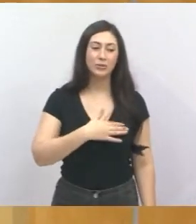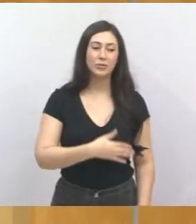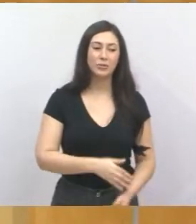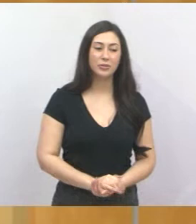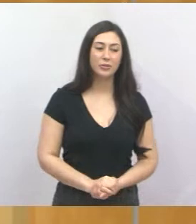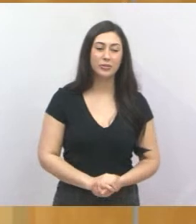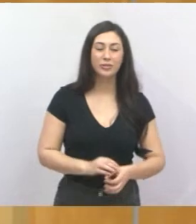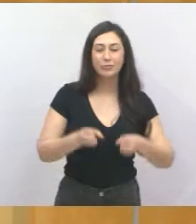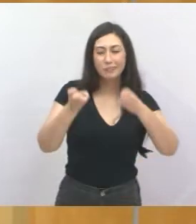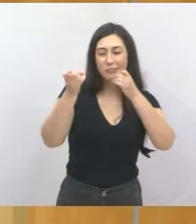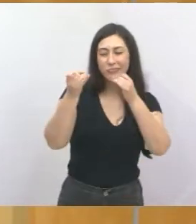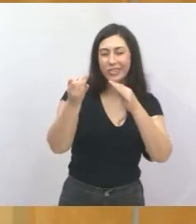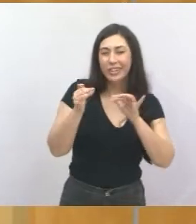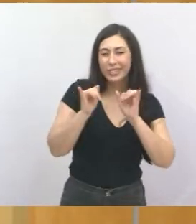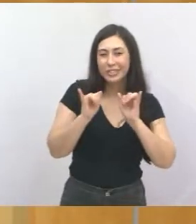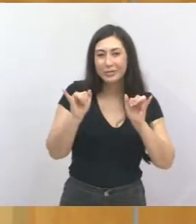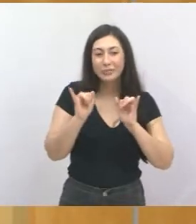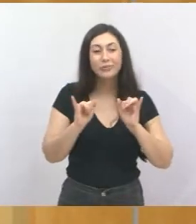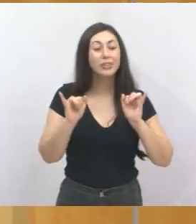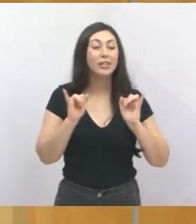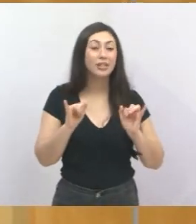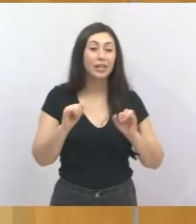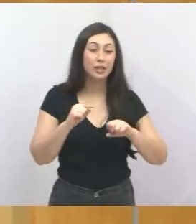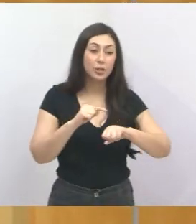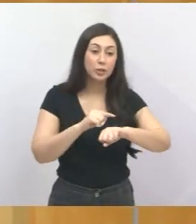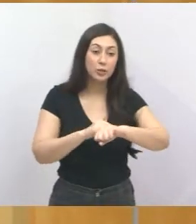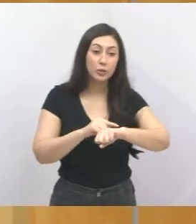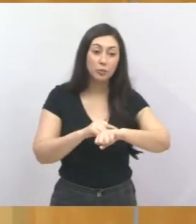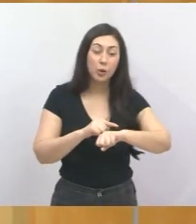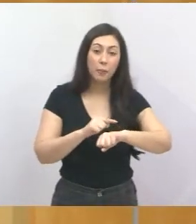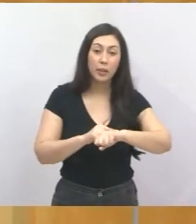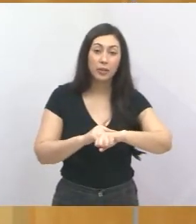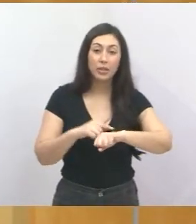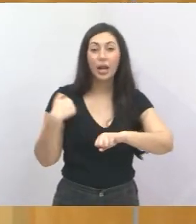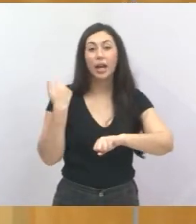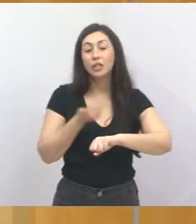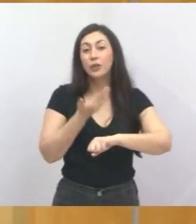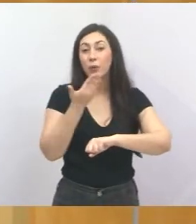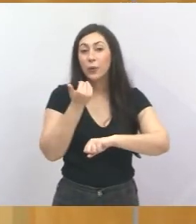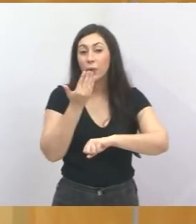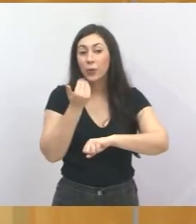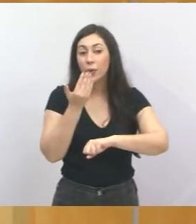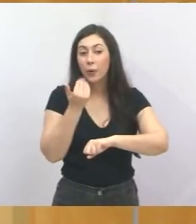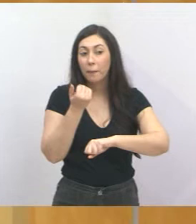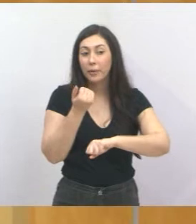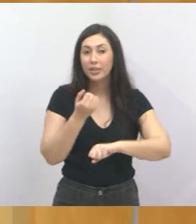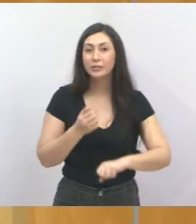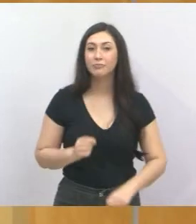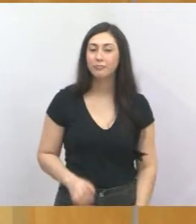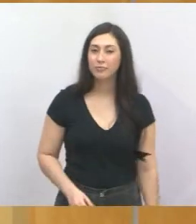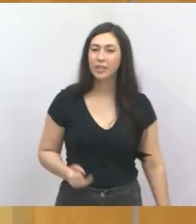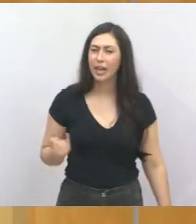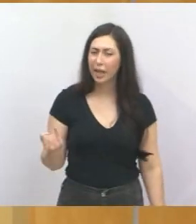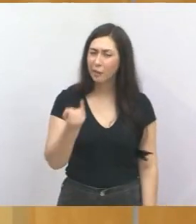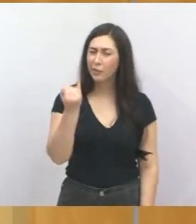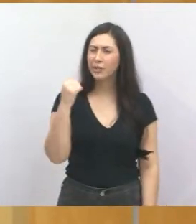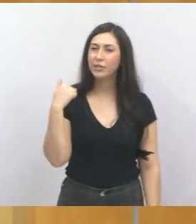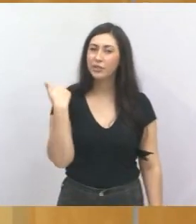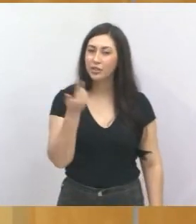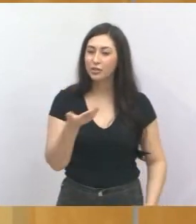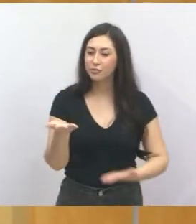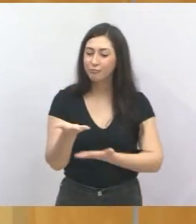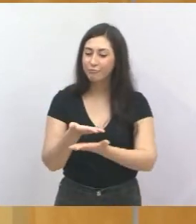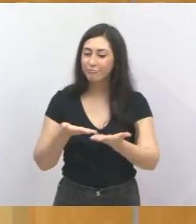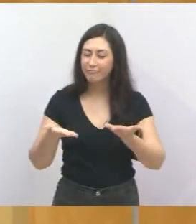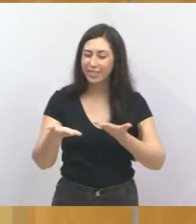de falar isso para elas no momento das refeições. Como é importante partilhar.